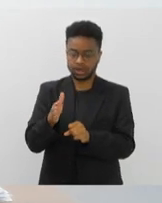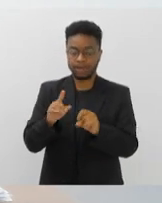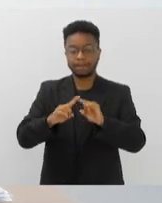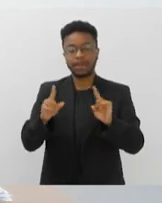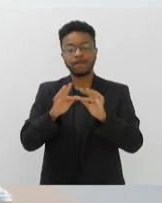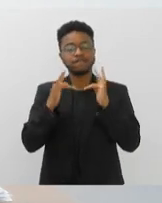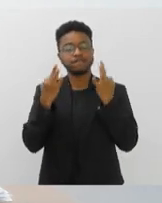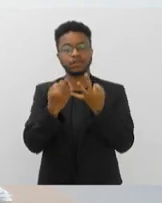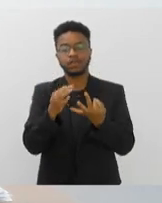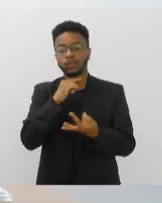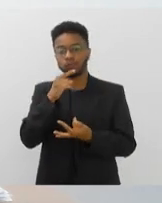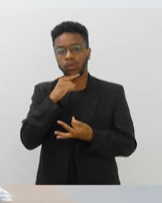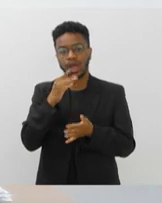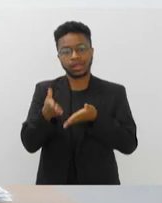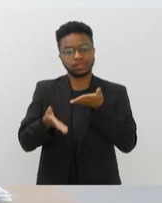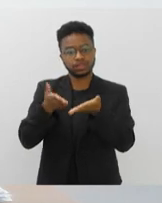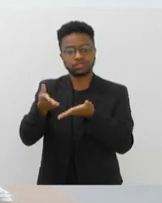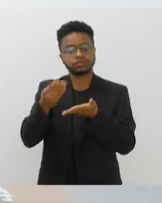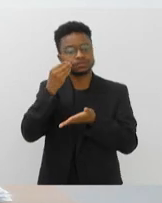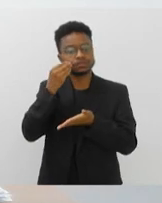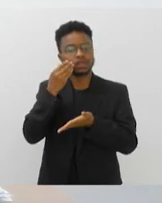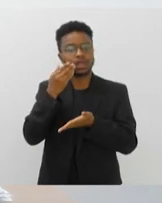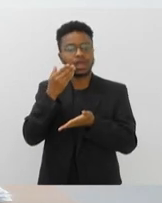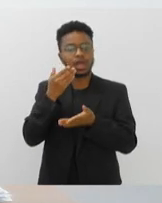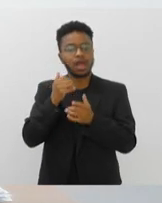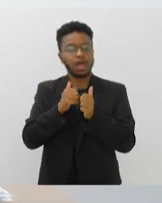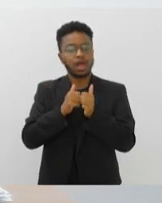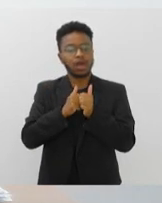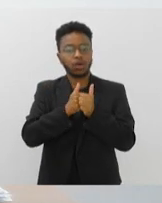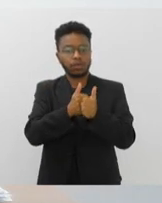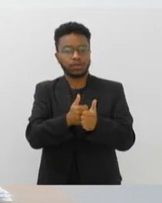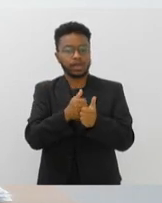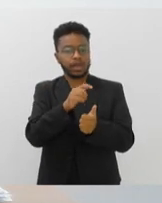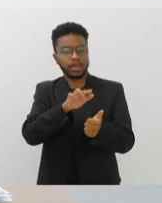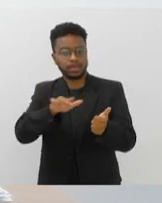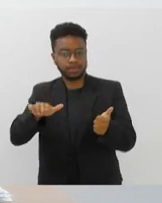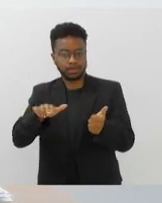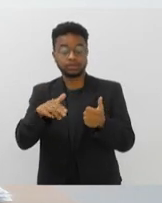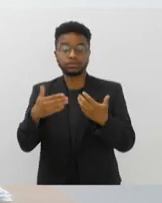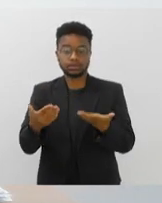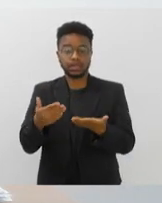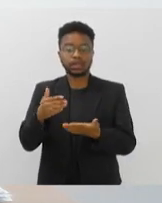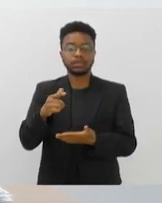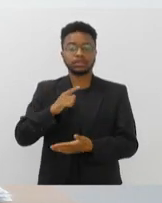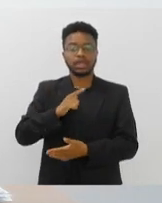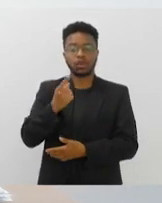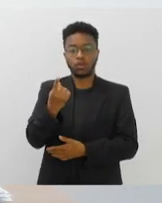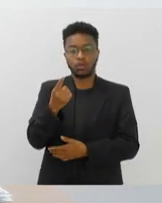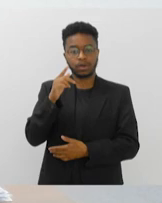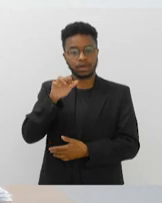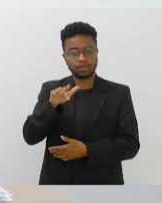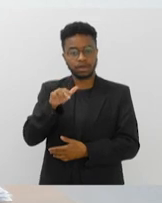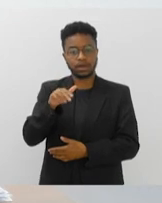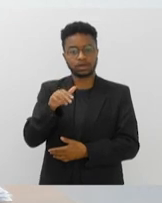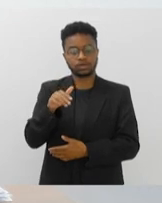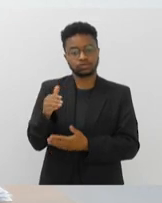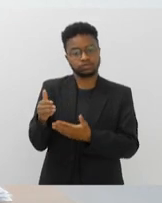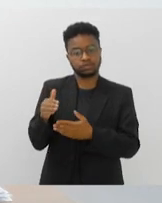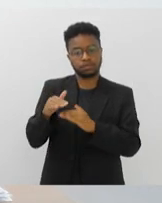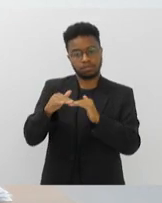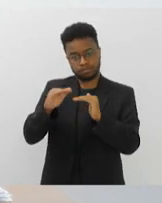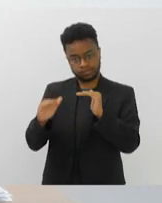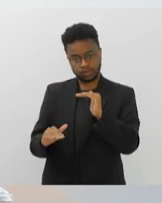conseguindo atendimento para acompanhamento psicológico da das irmãs uma irmã mais nova e duas irmãs mais velhas a nossa